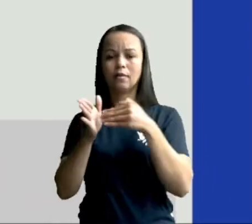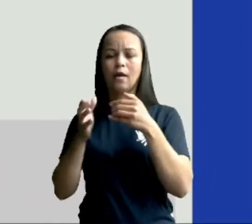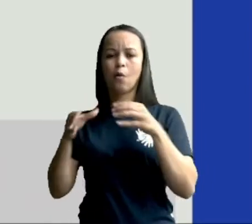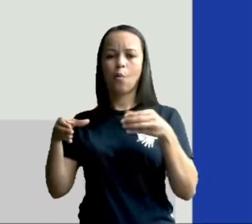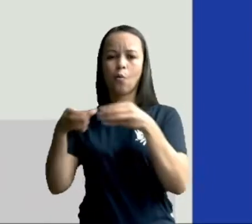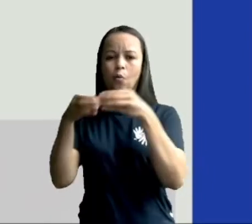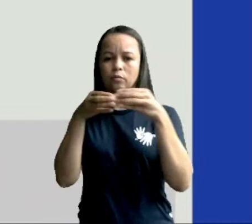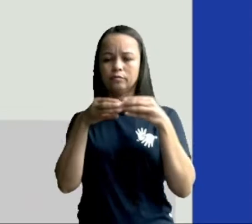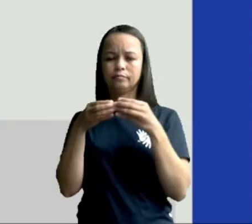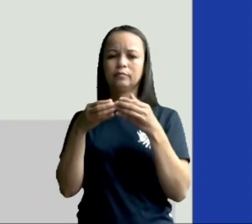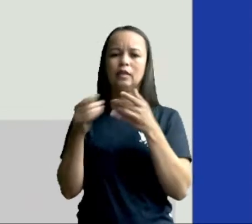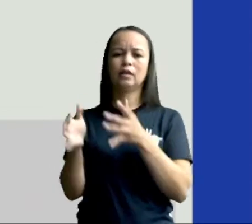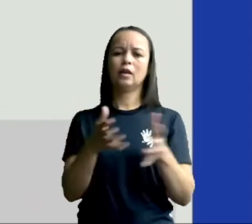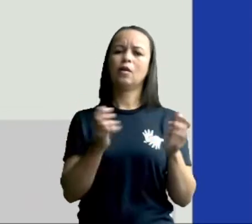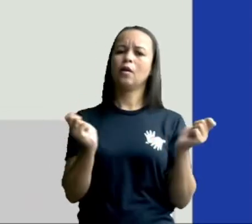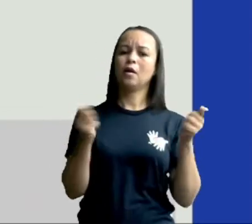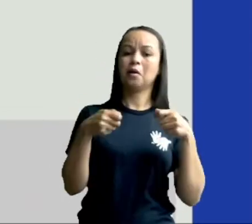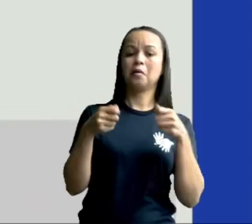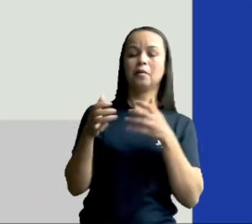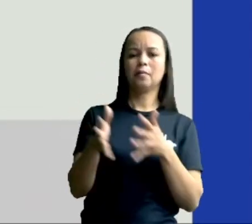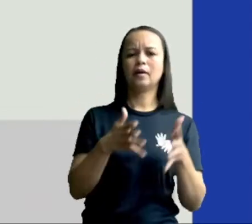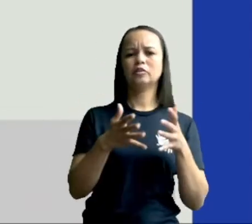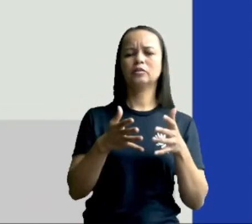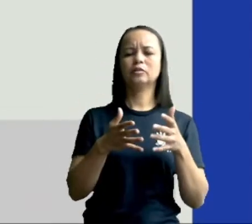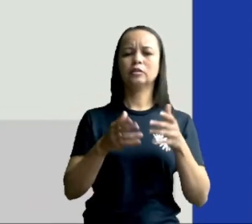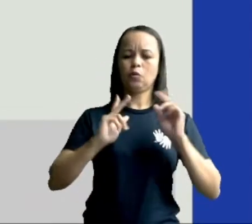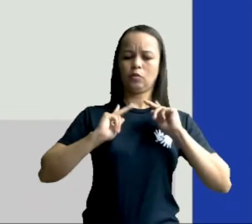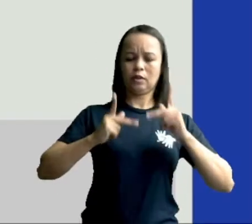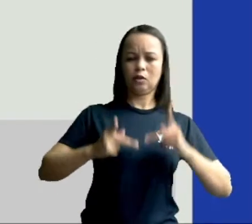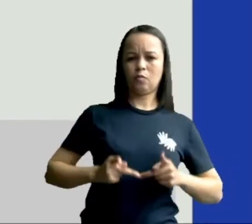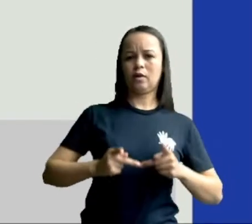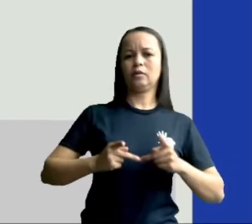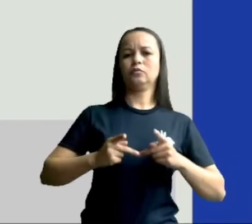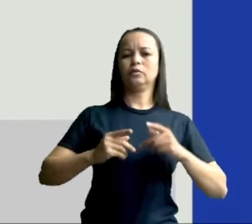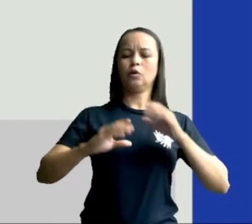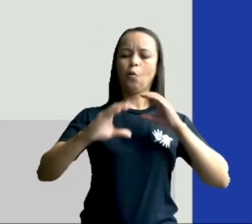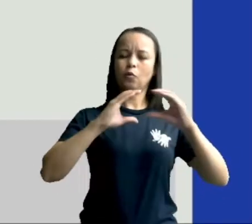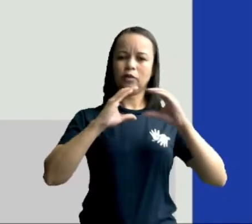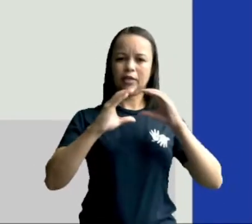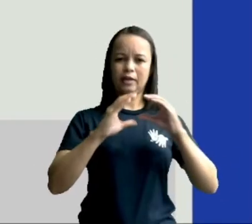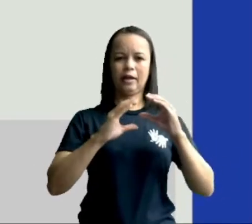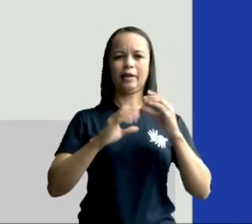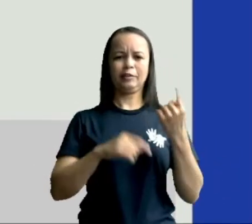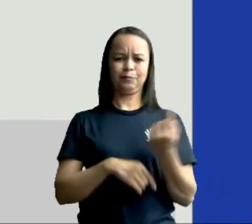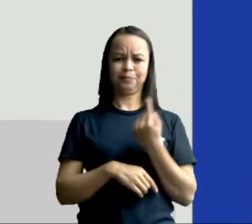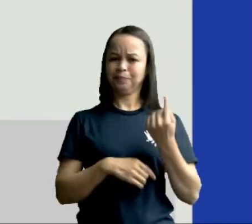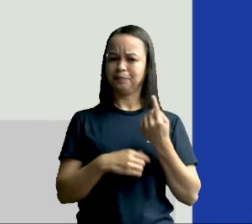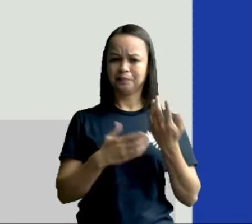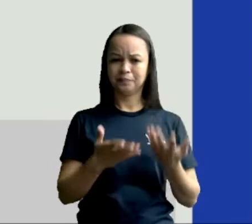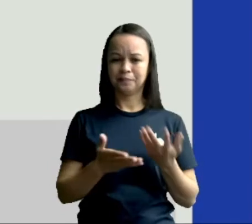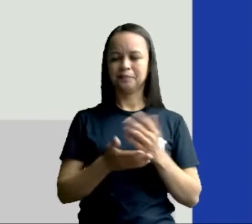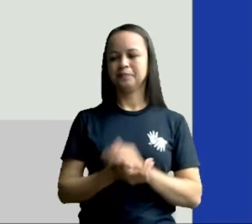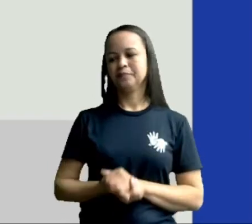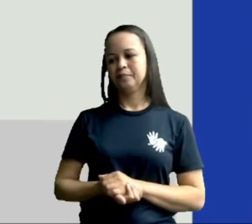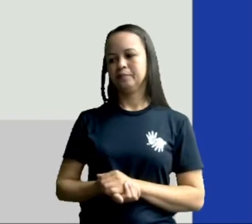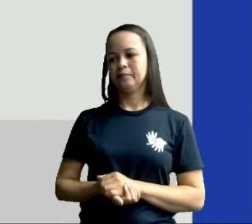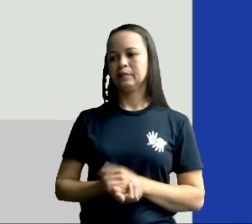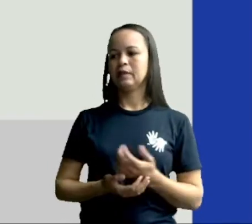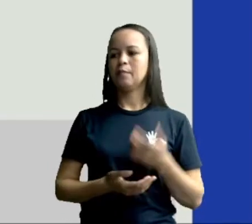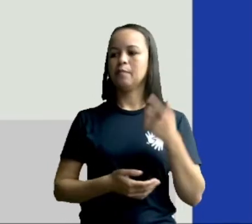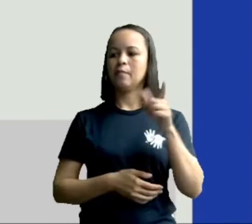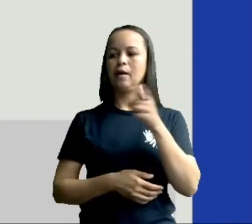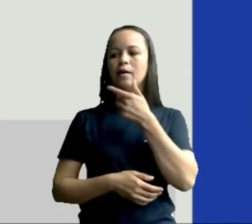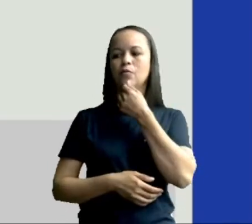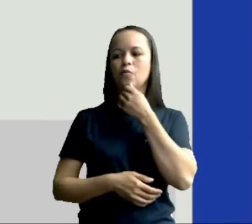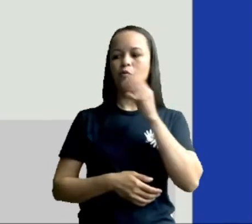uma vez que é possível a um ser humano comunicar consigo mesmo. Olha aí, Para Colin Sherry,